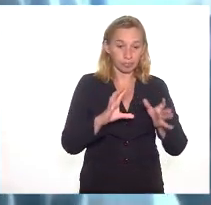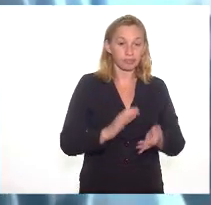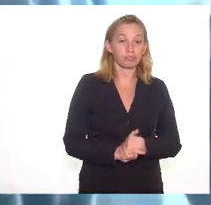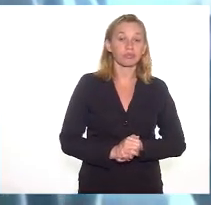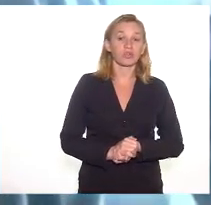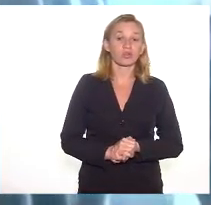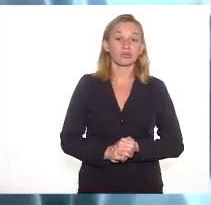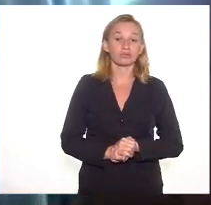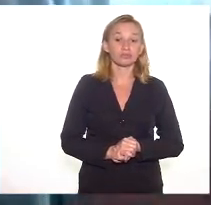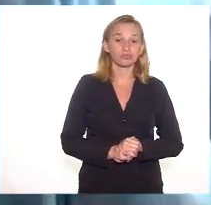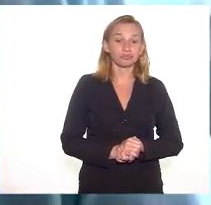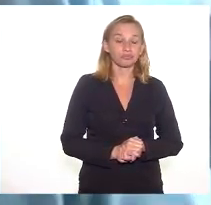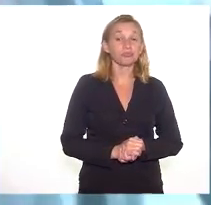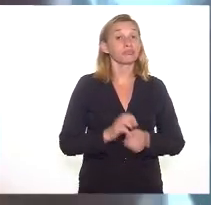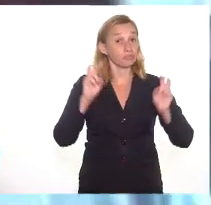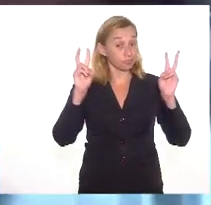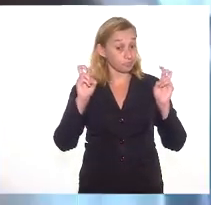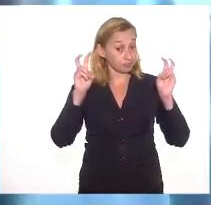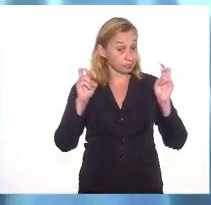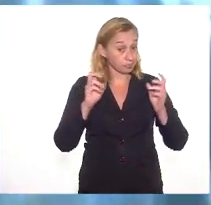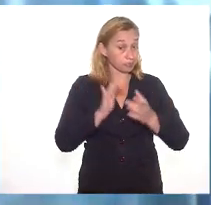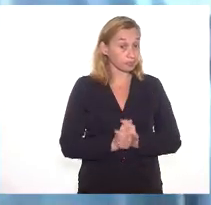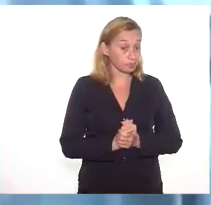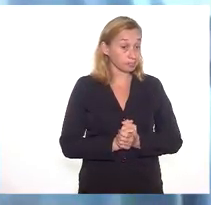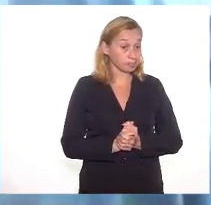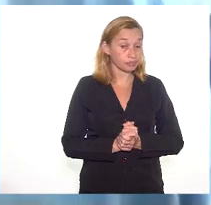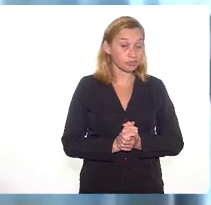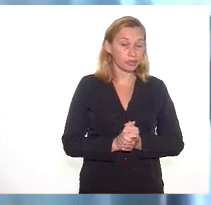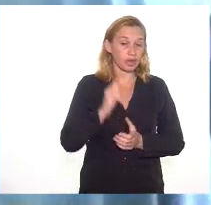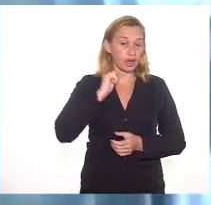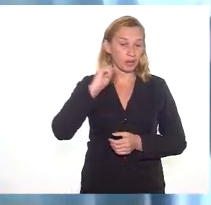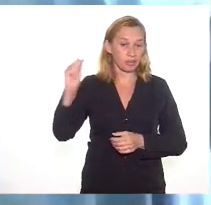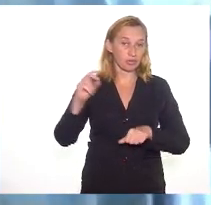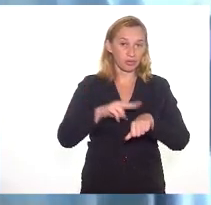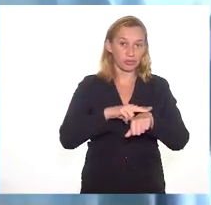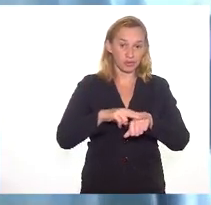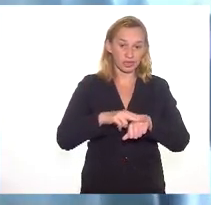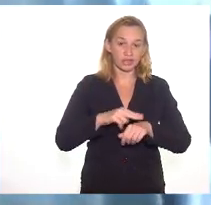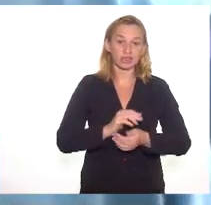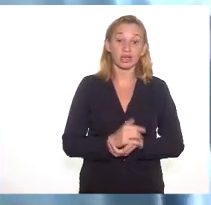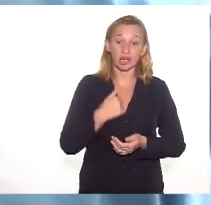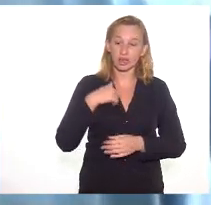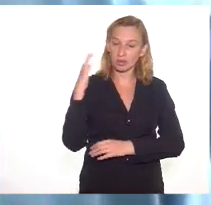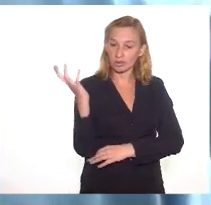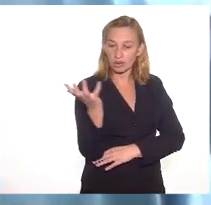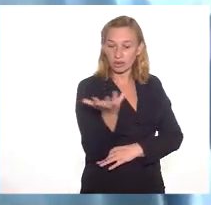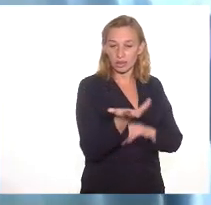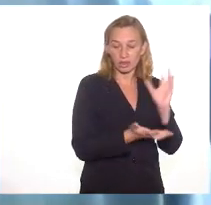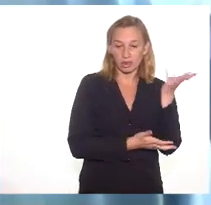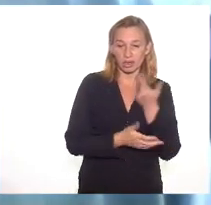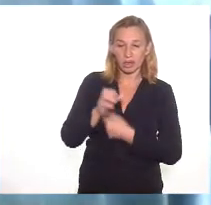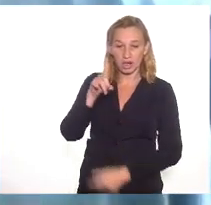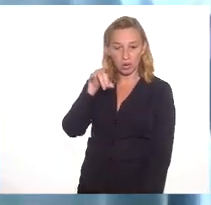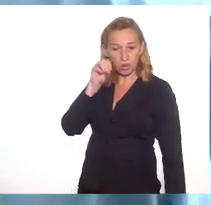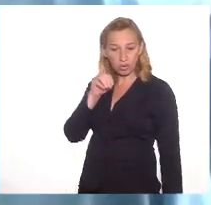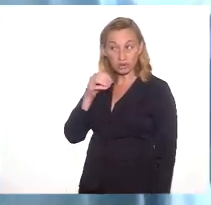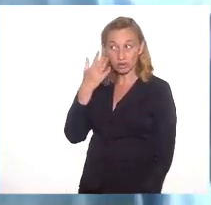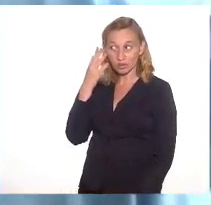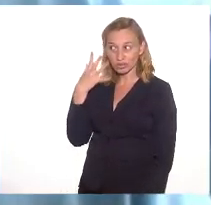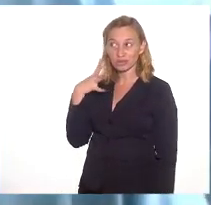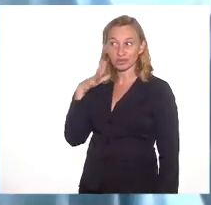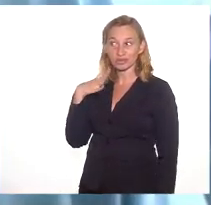ver com o tema desse Abril Verde. Aliás, eu, como ecologista, eu gostei da cor que vocês escolheram